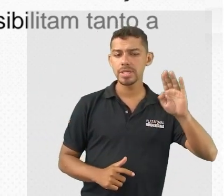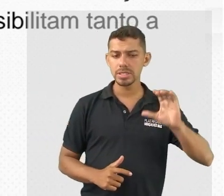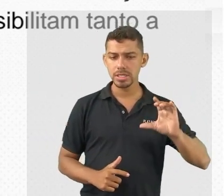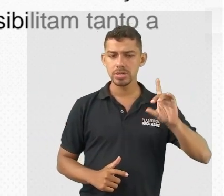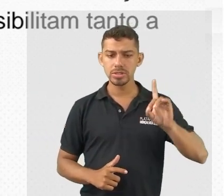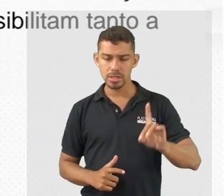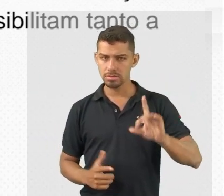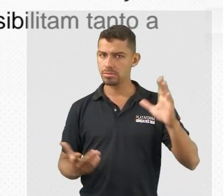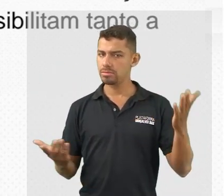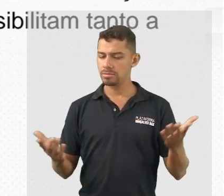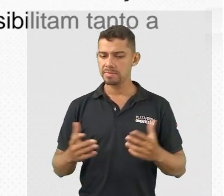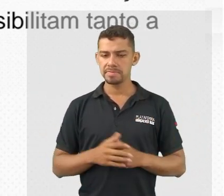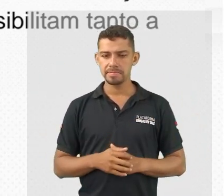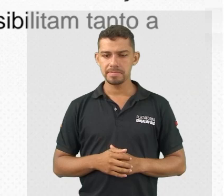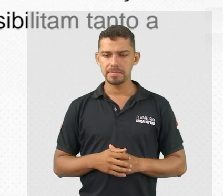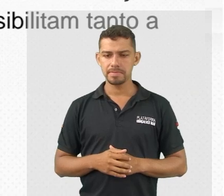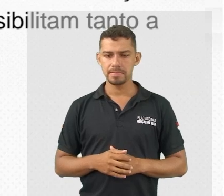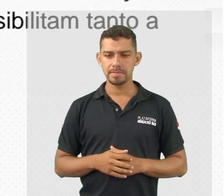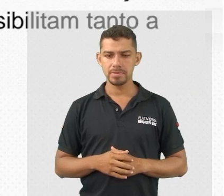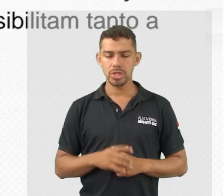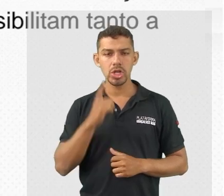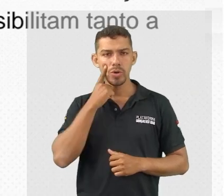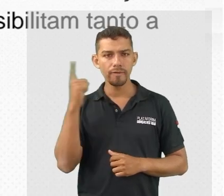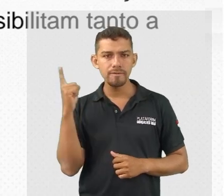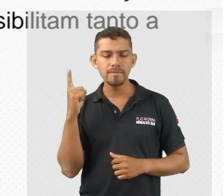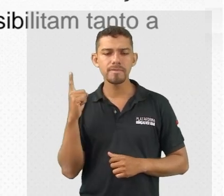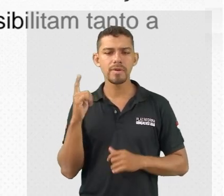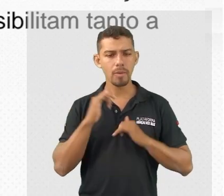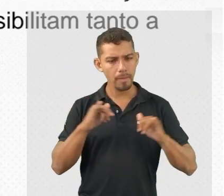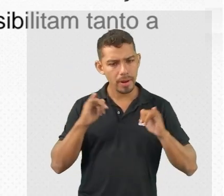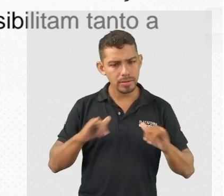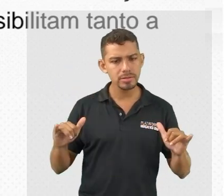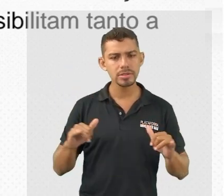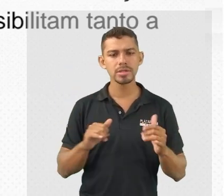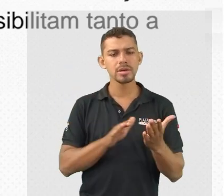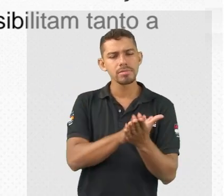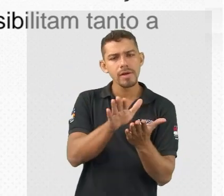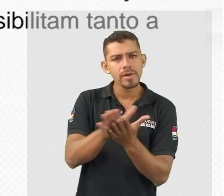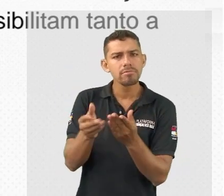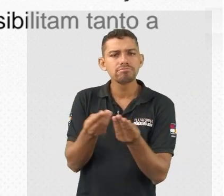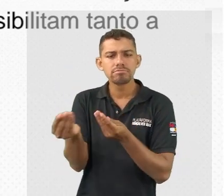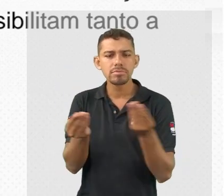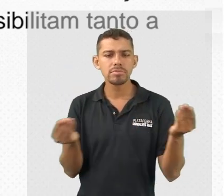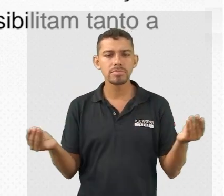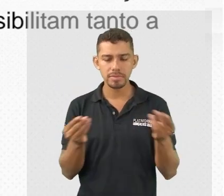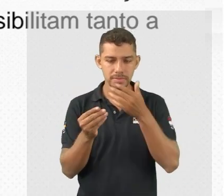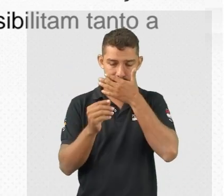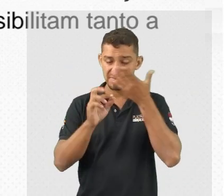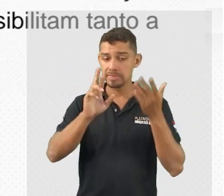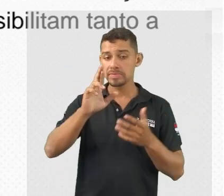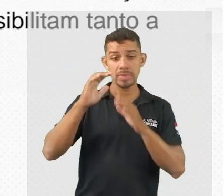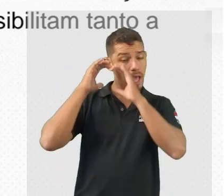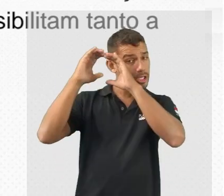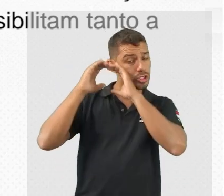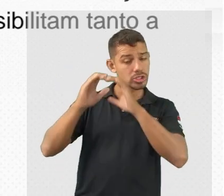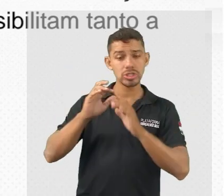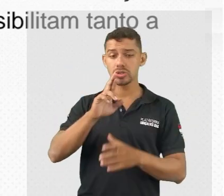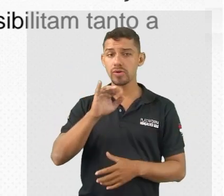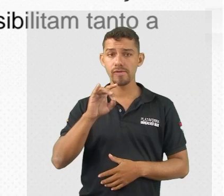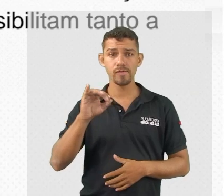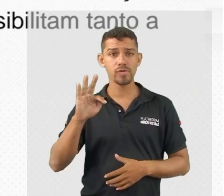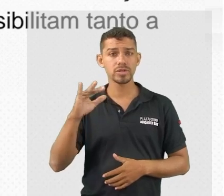tá? Então, e aí a gente via tanto as propagandas panfletárias, como as propagandas radiofônicas,